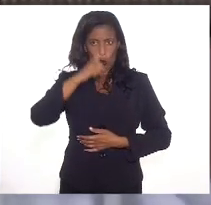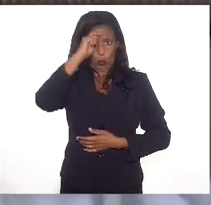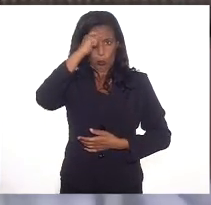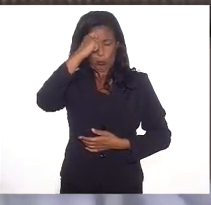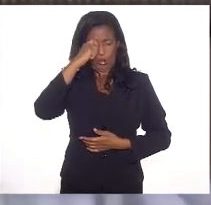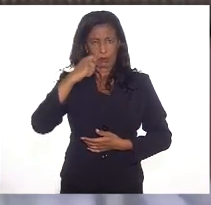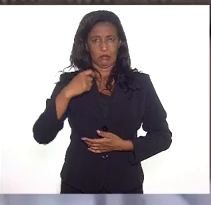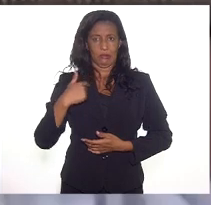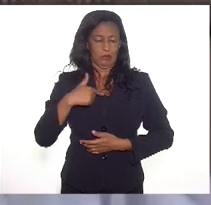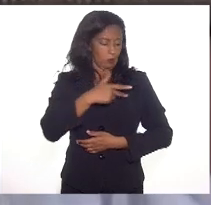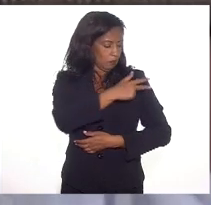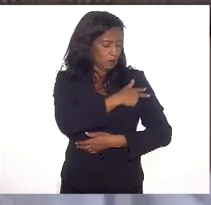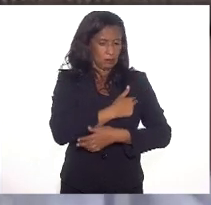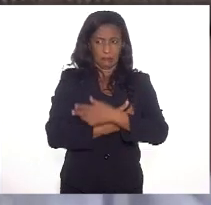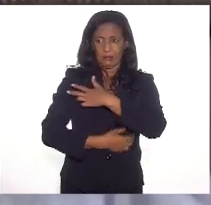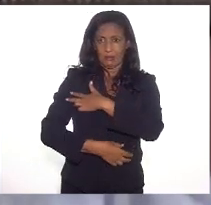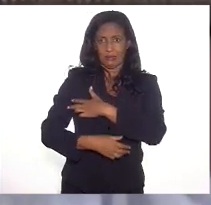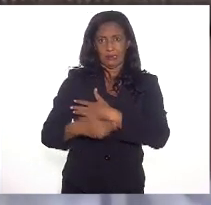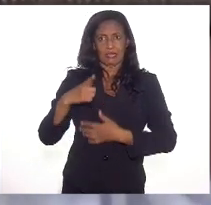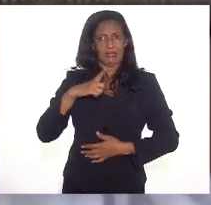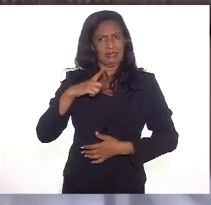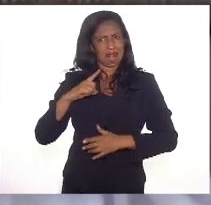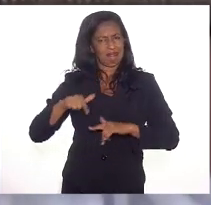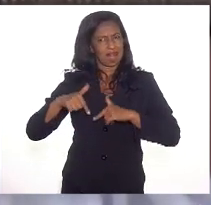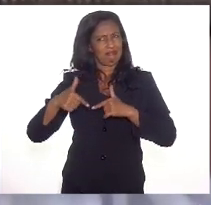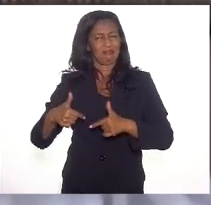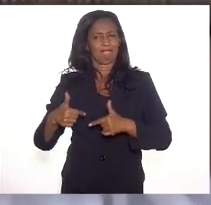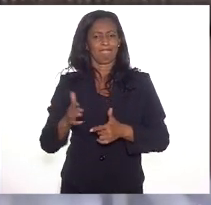sua representação, ela causa ainda